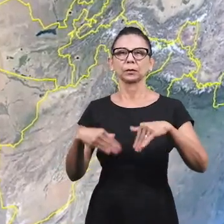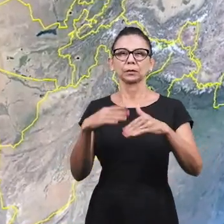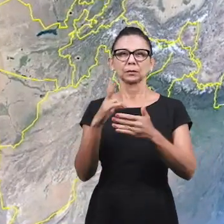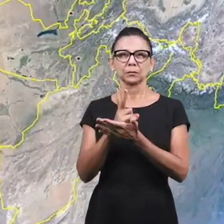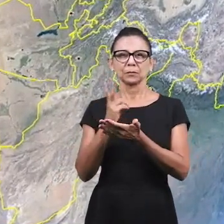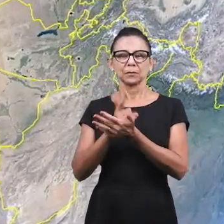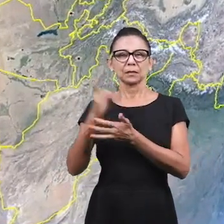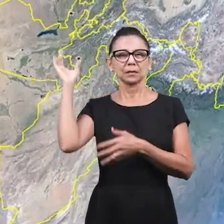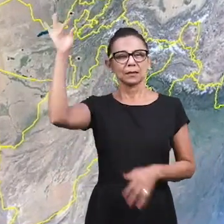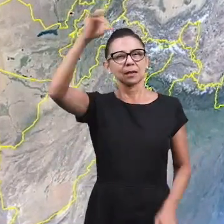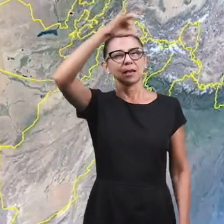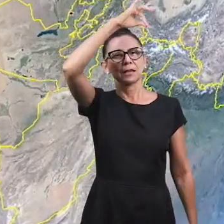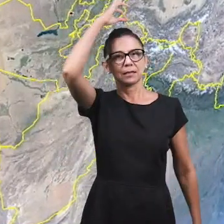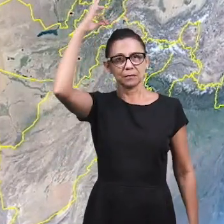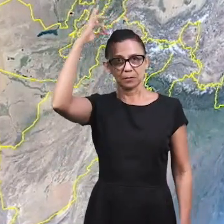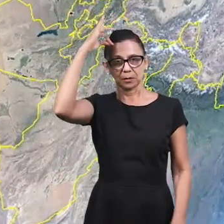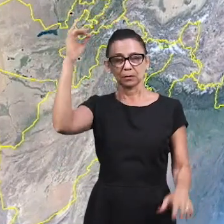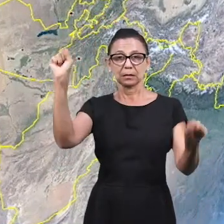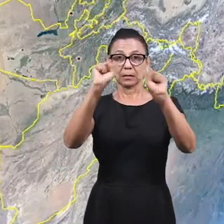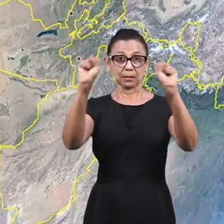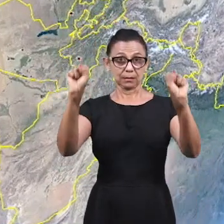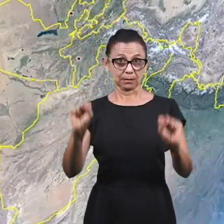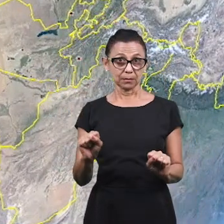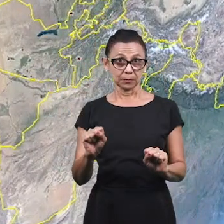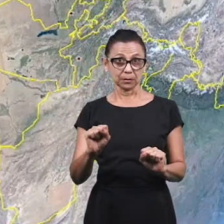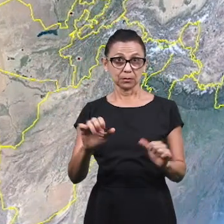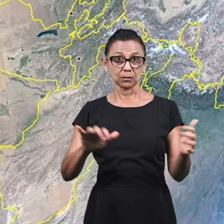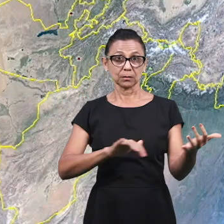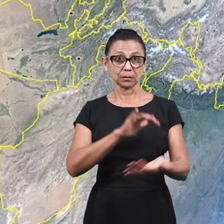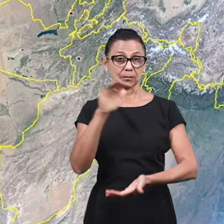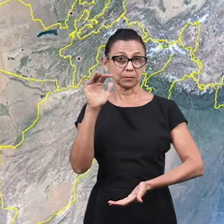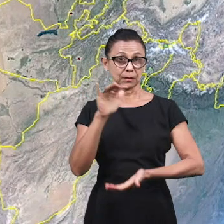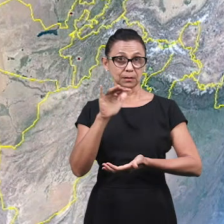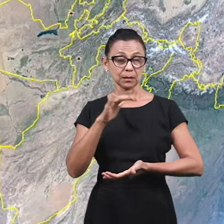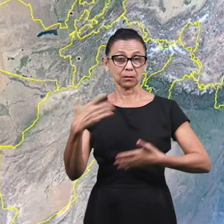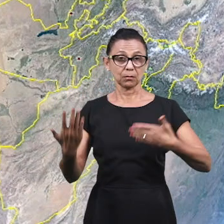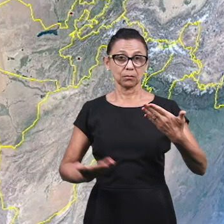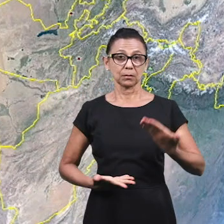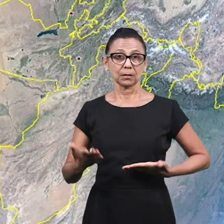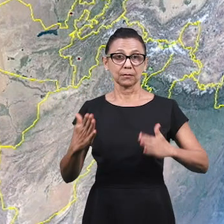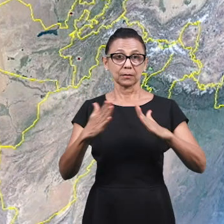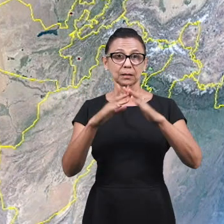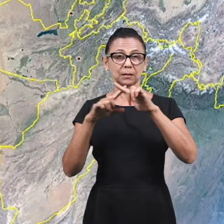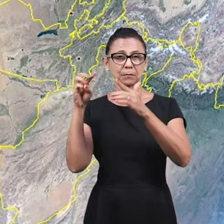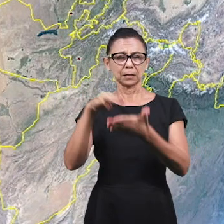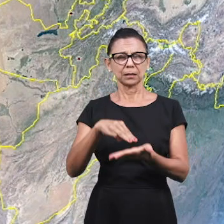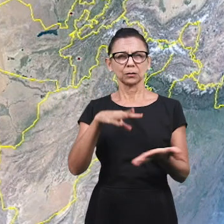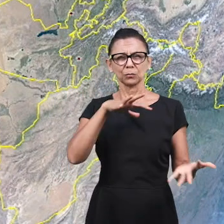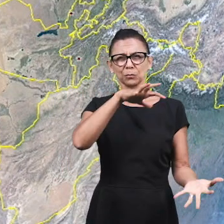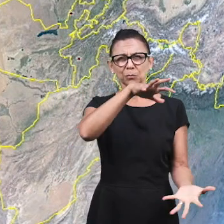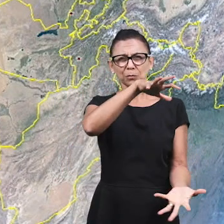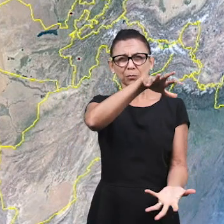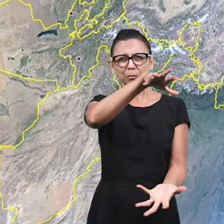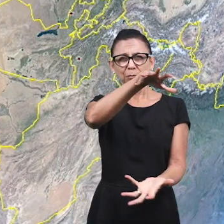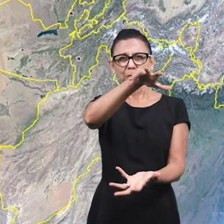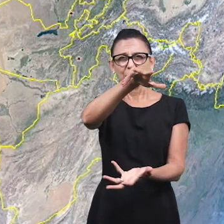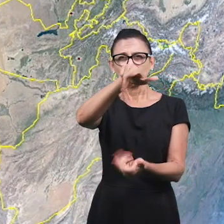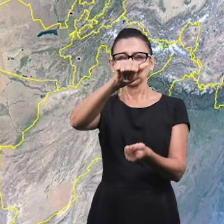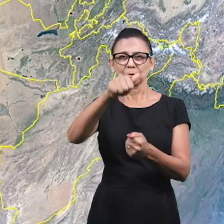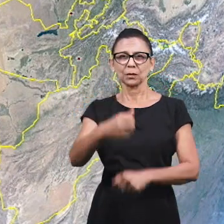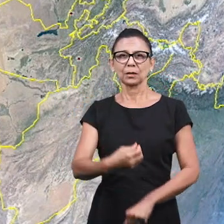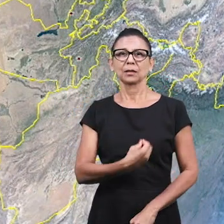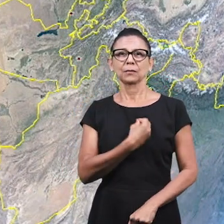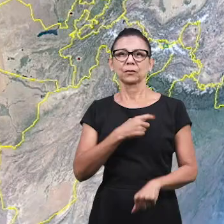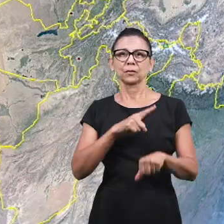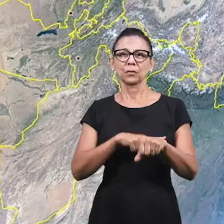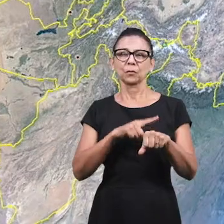espírito. Através do sistema de transmissão, os membros da Igreja Cristã Maranata de todo o planeta vivem um